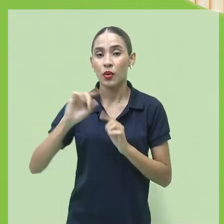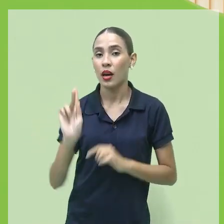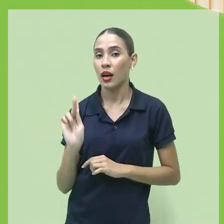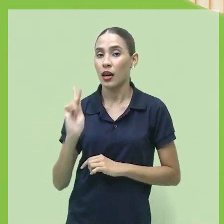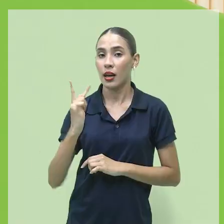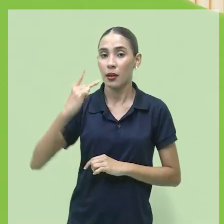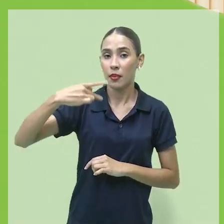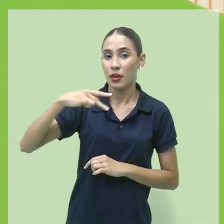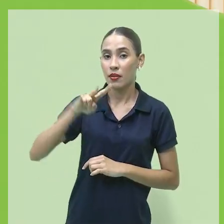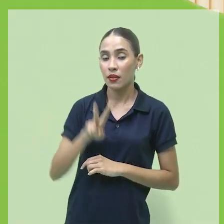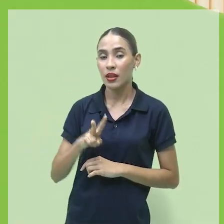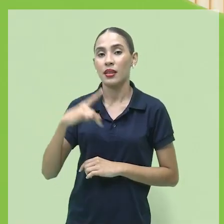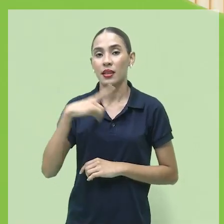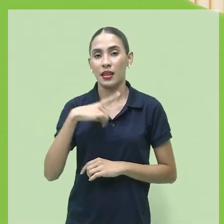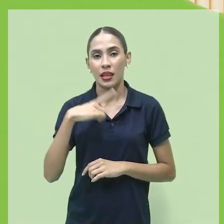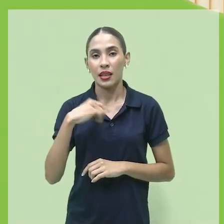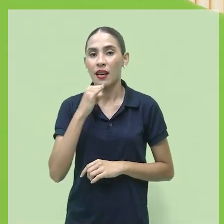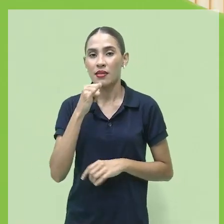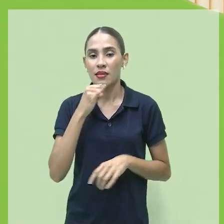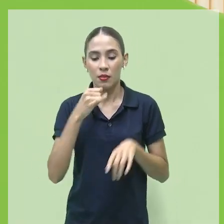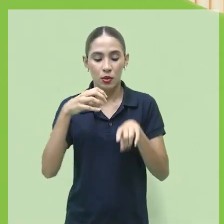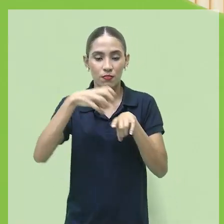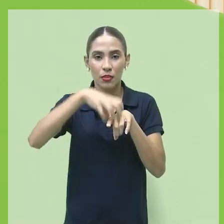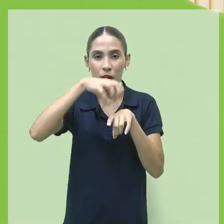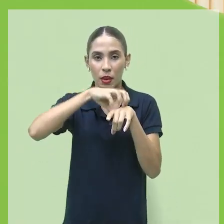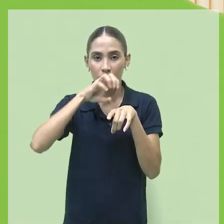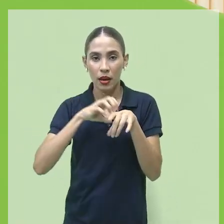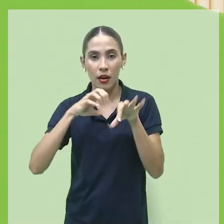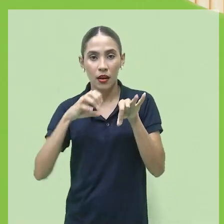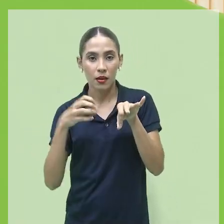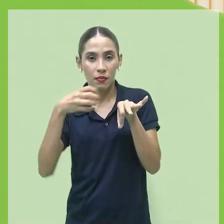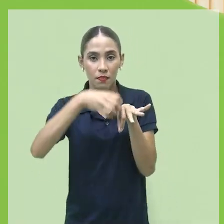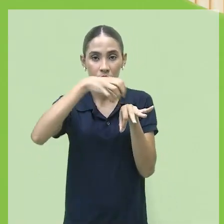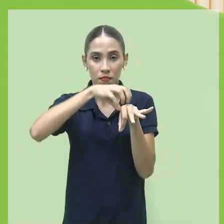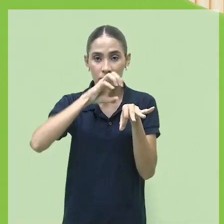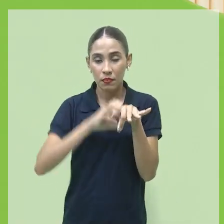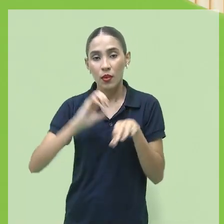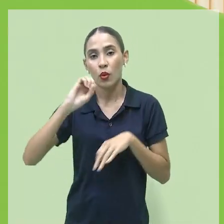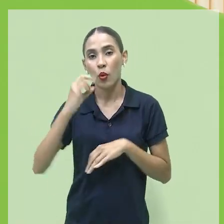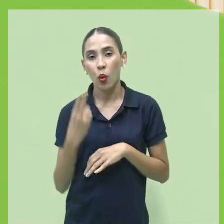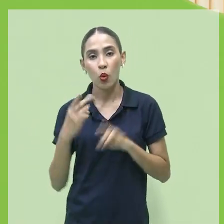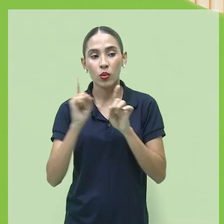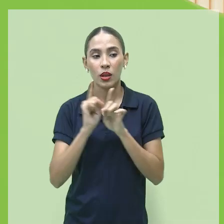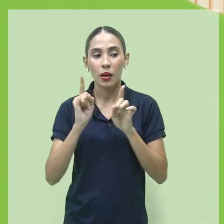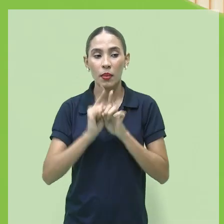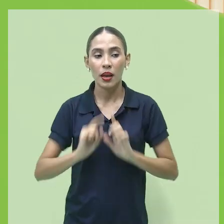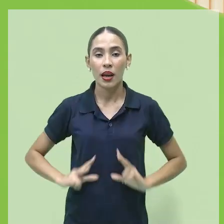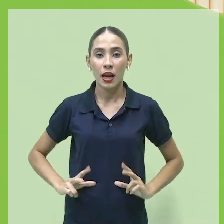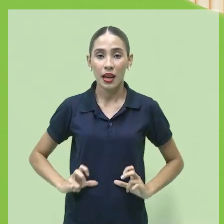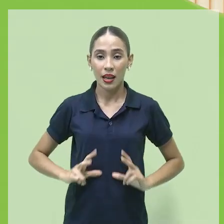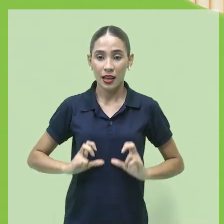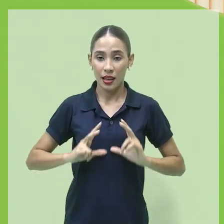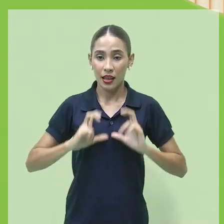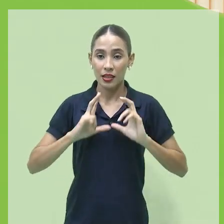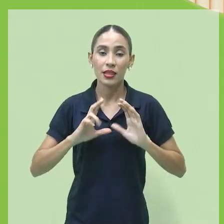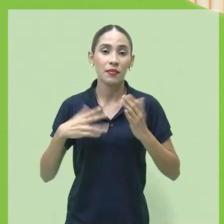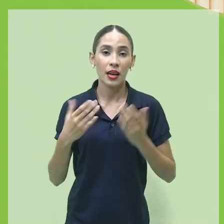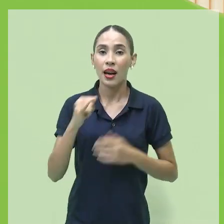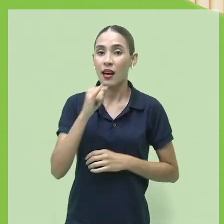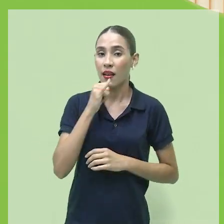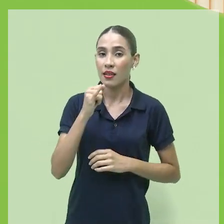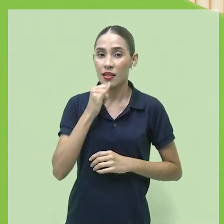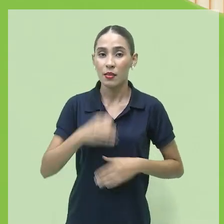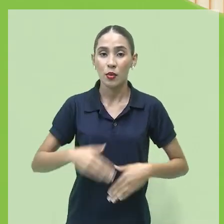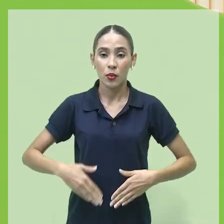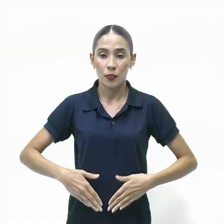né? Tem esses ali que podem causar verrugas e tem aqueles que podem causar câncer. A gente vai observar aí o caso do câncer